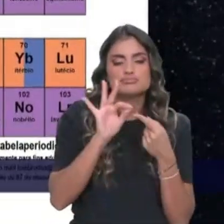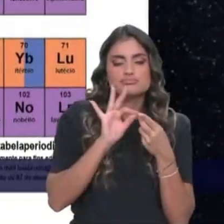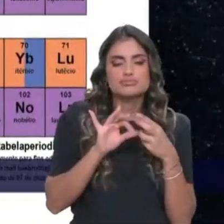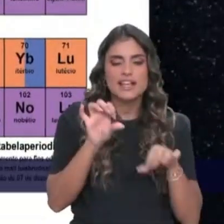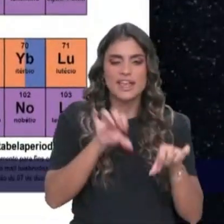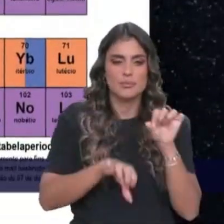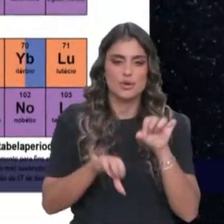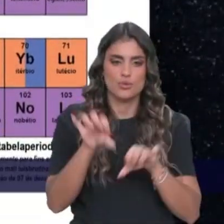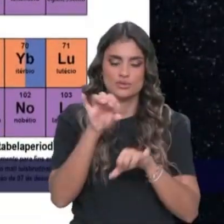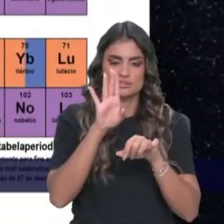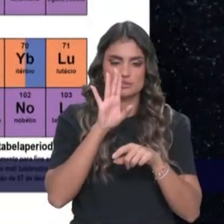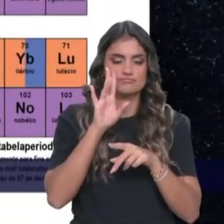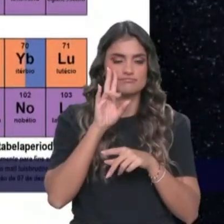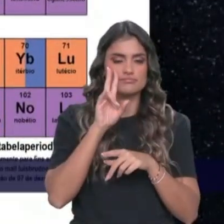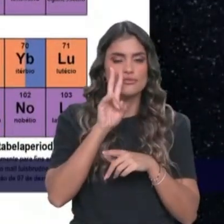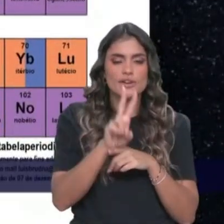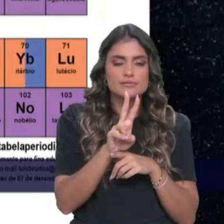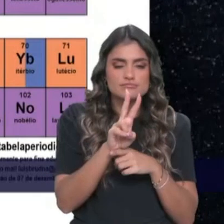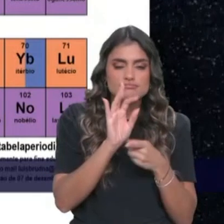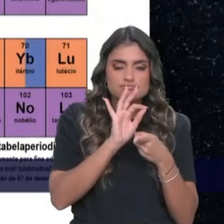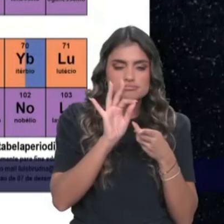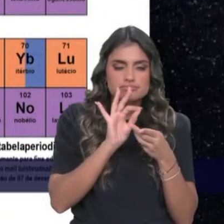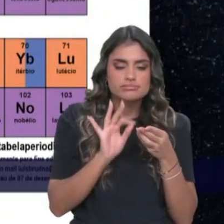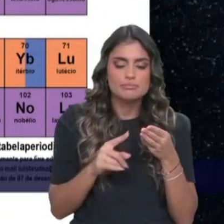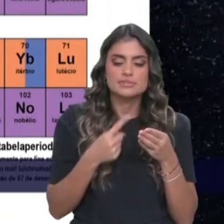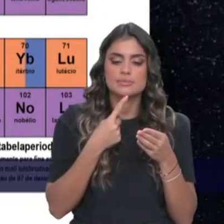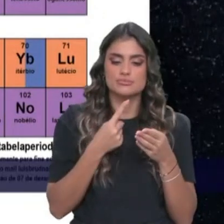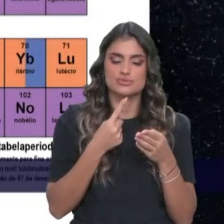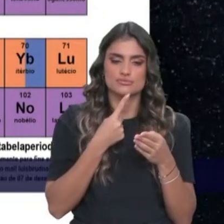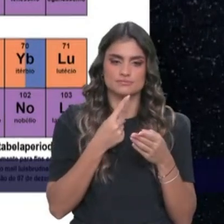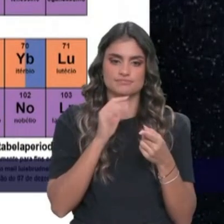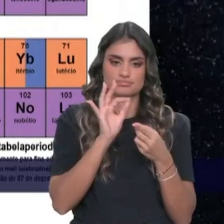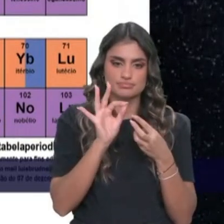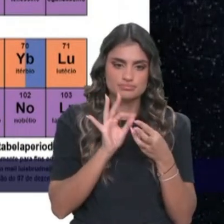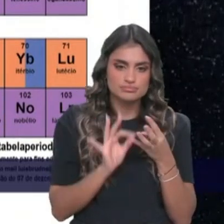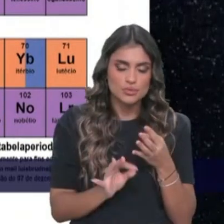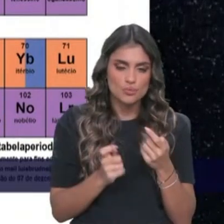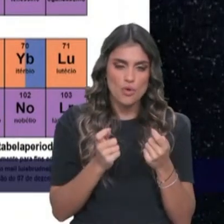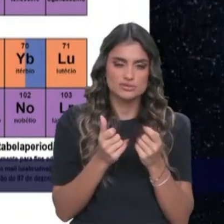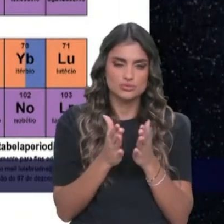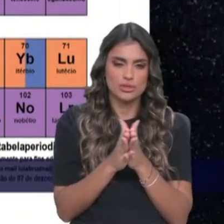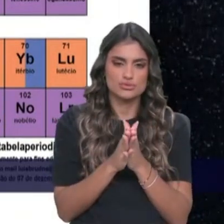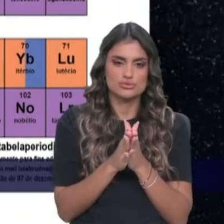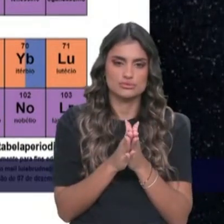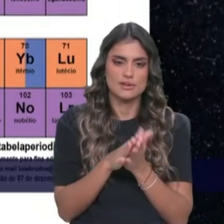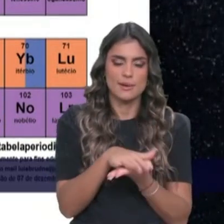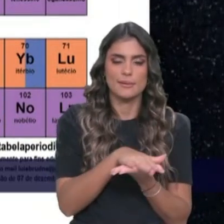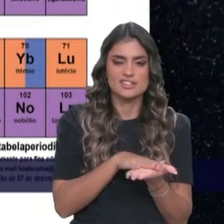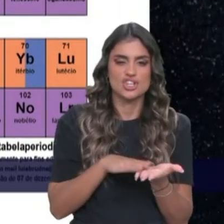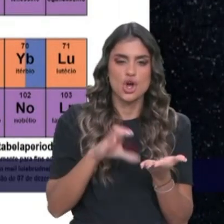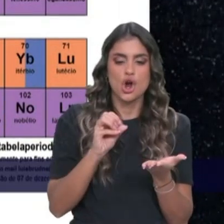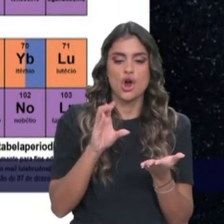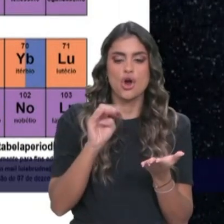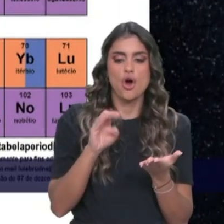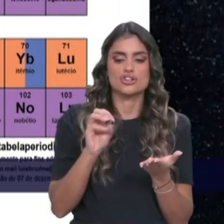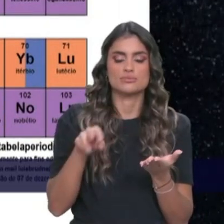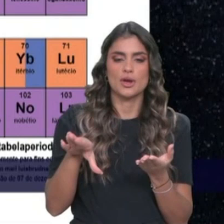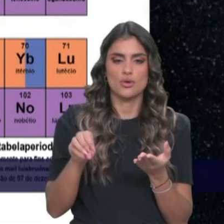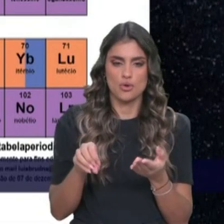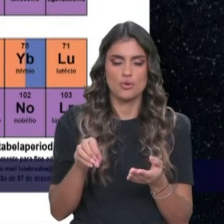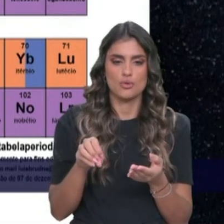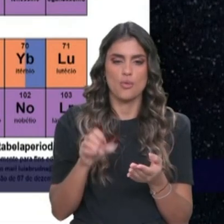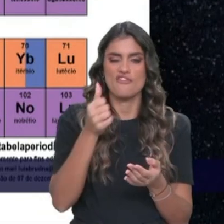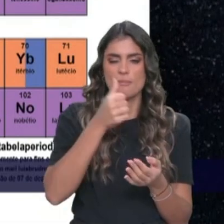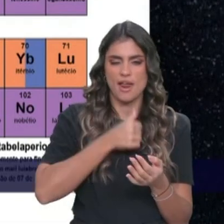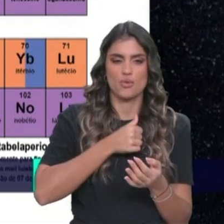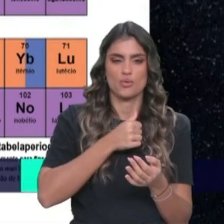esmiuçarmos bem esta tabela, nós percebemos que há ali muitos elementos, praticamente quase todos, que têm uma origem cósmica. Logo, o hidrogênio e o hélio, aqueles